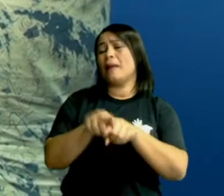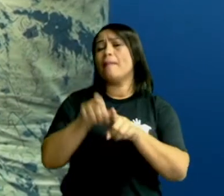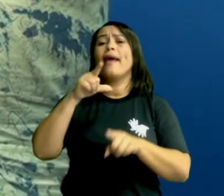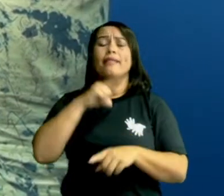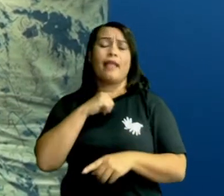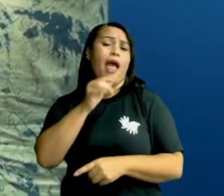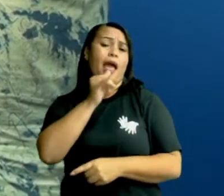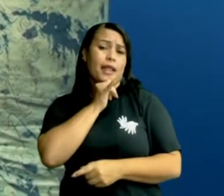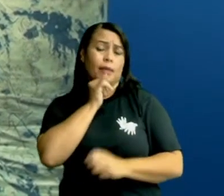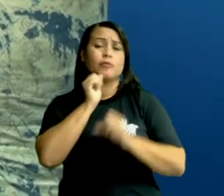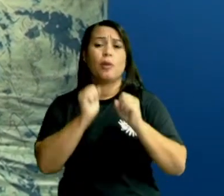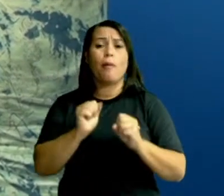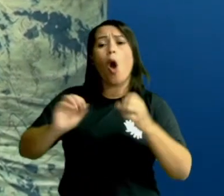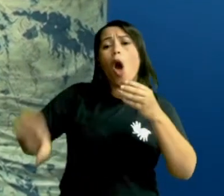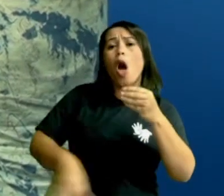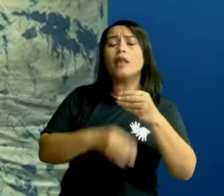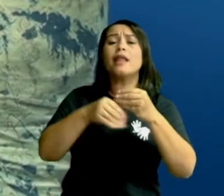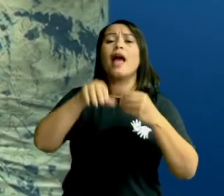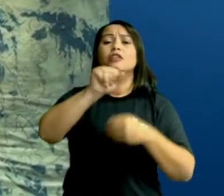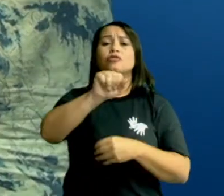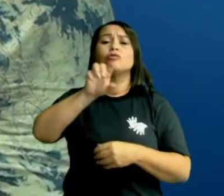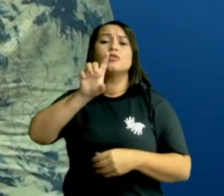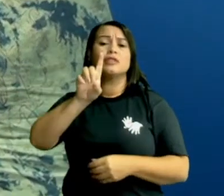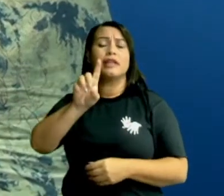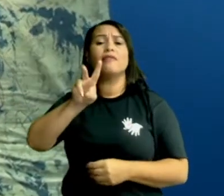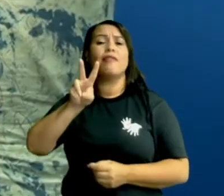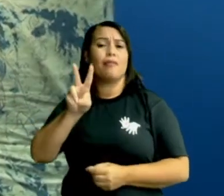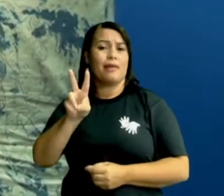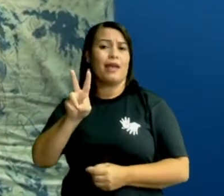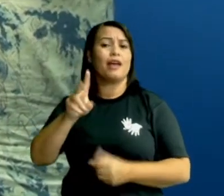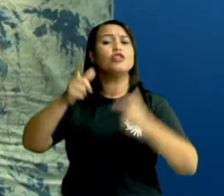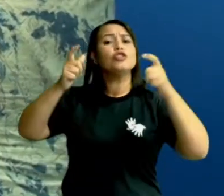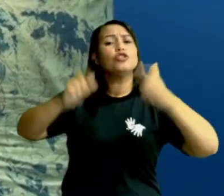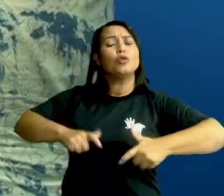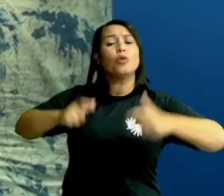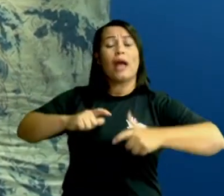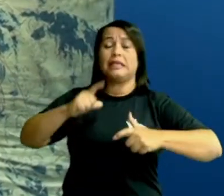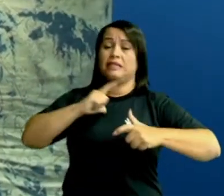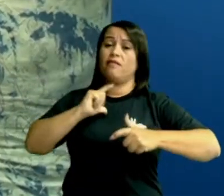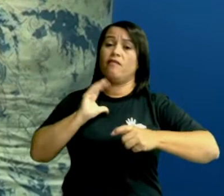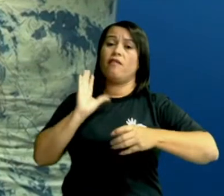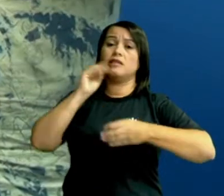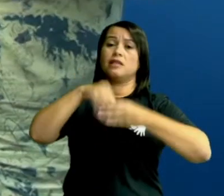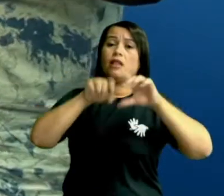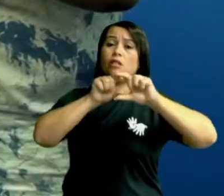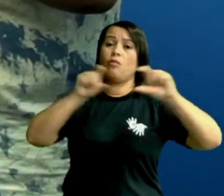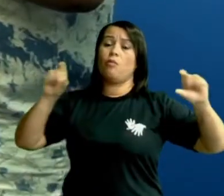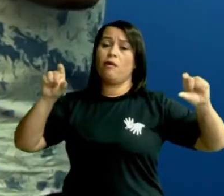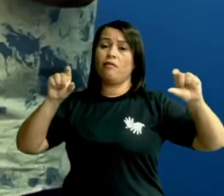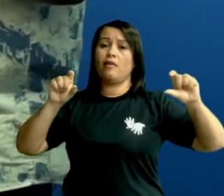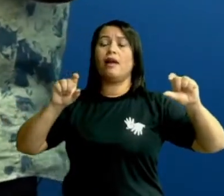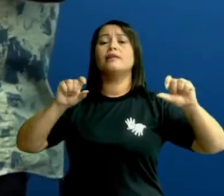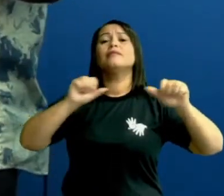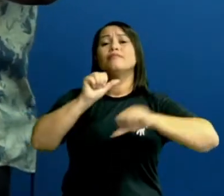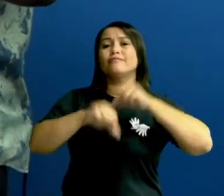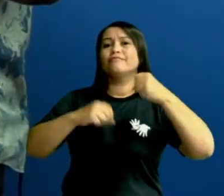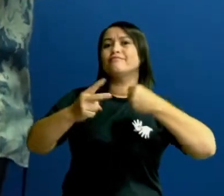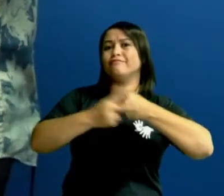que poderiam ser adjuntos adverbiais de lugar se estivessem dentro de uma frase modificando o sentido do